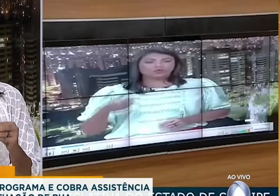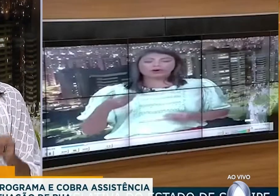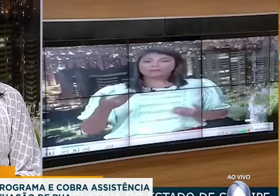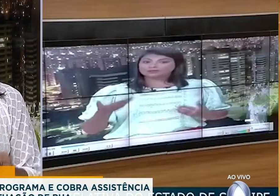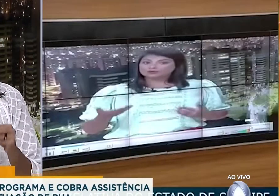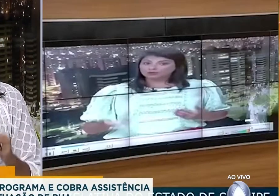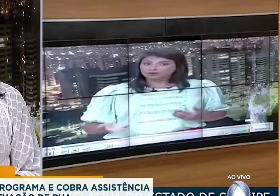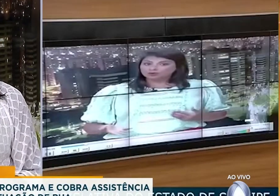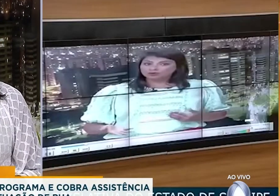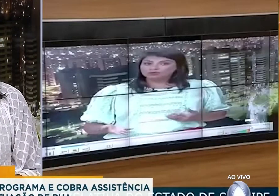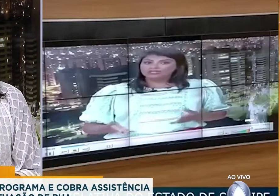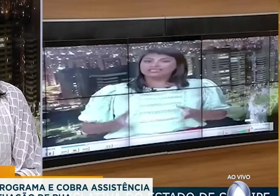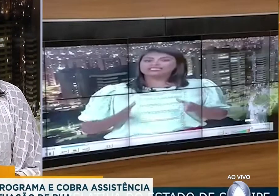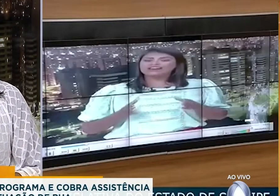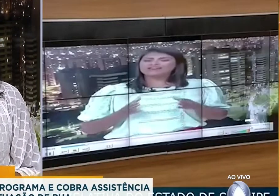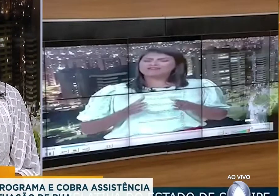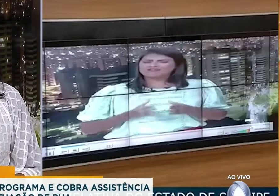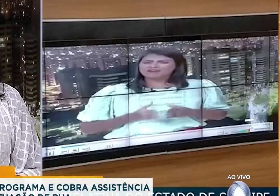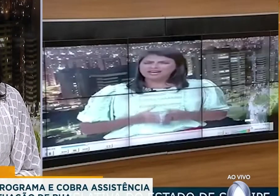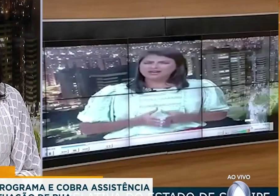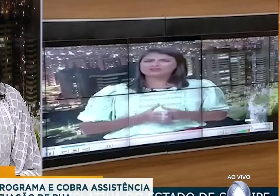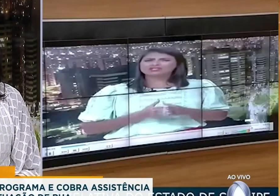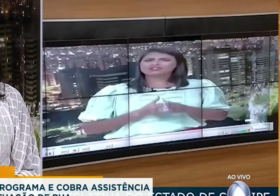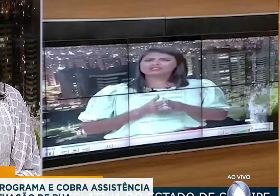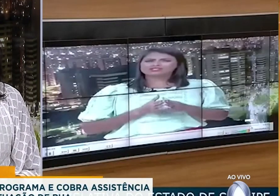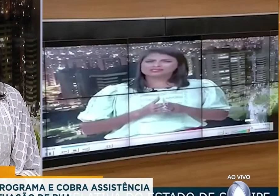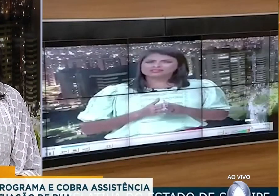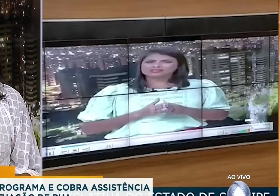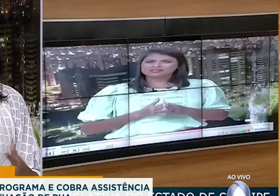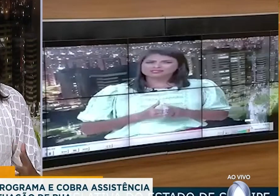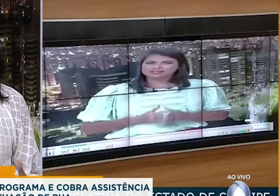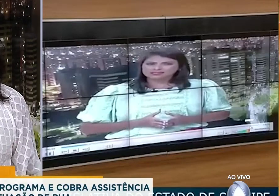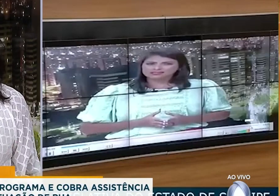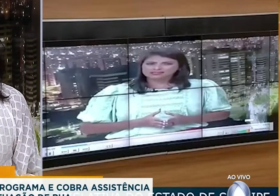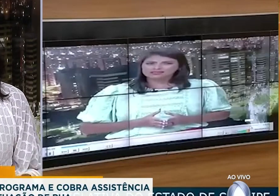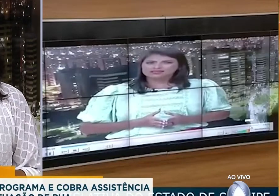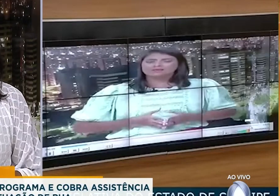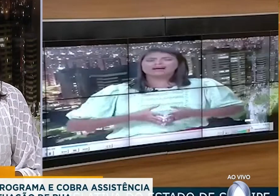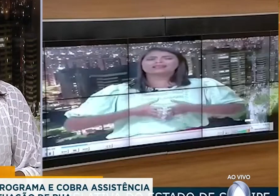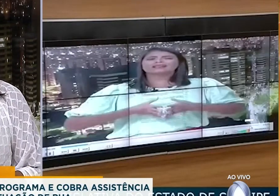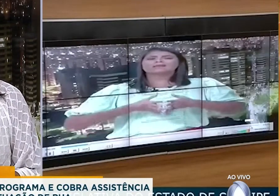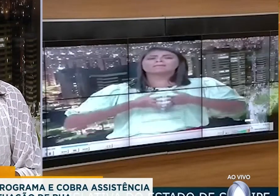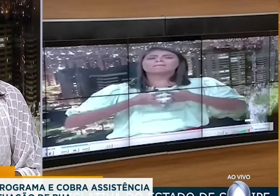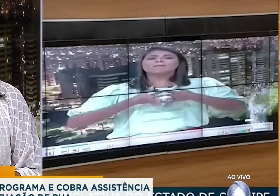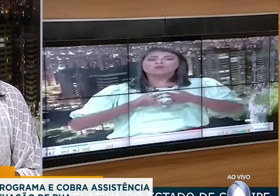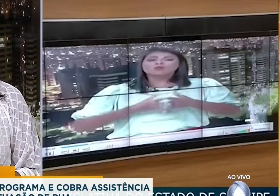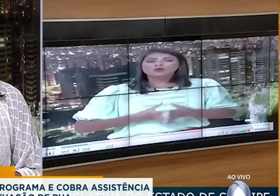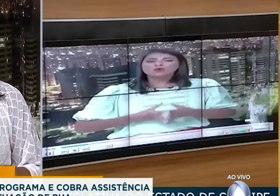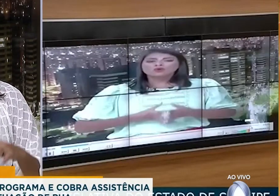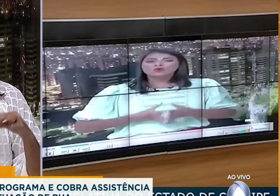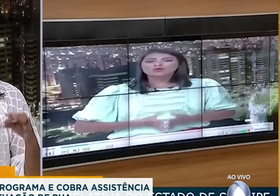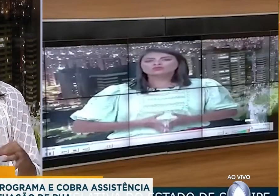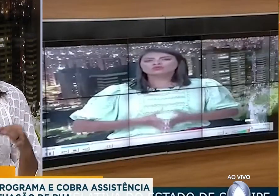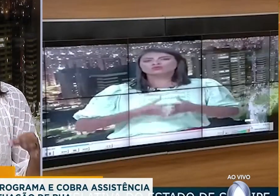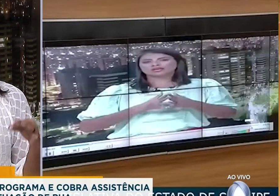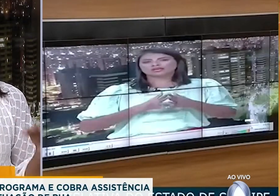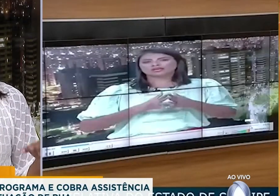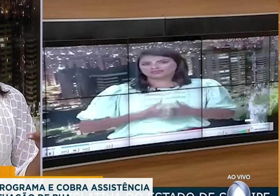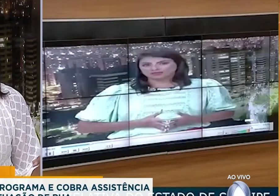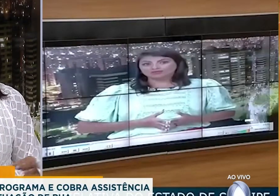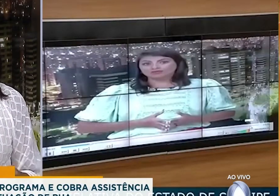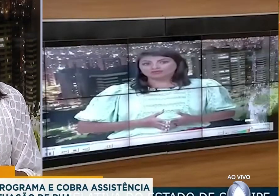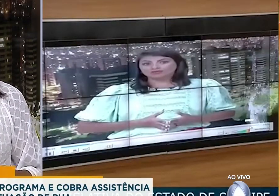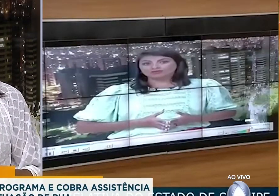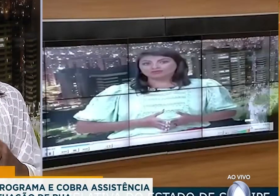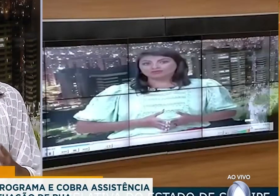a população de rua. Fábio dos Santos estava no bairro Grajeru, precisando de atendimento médico desde as 6 horas